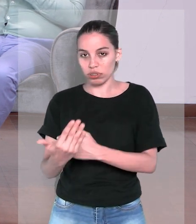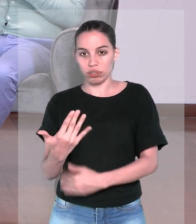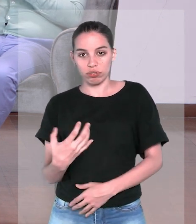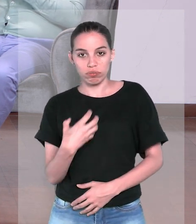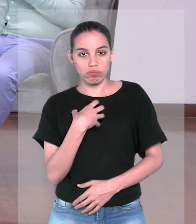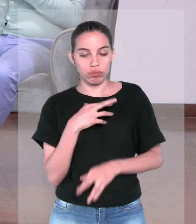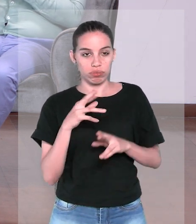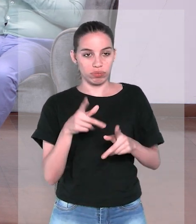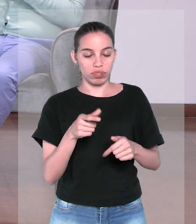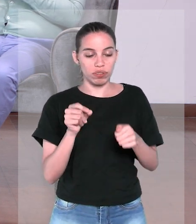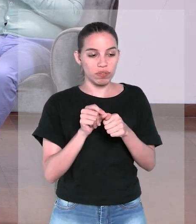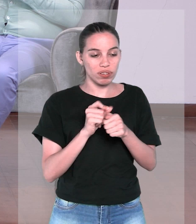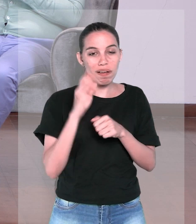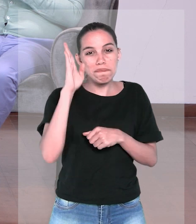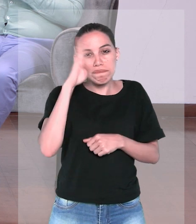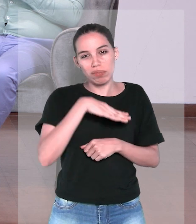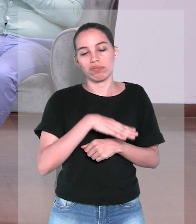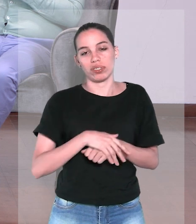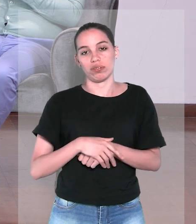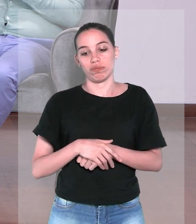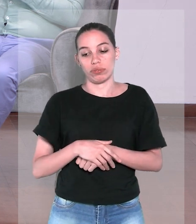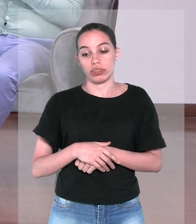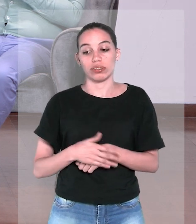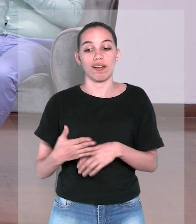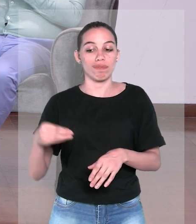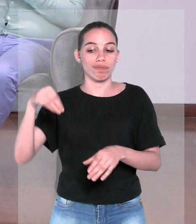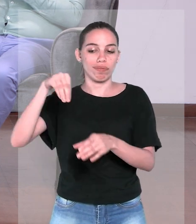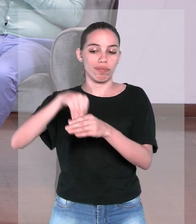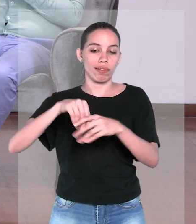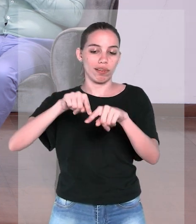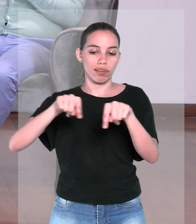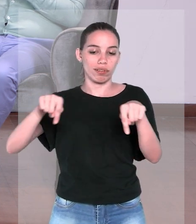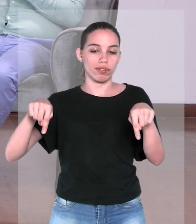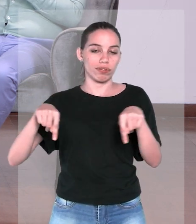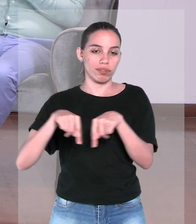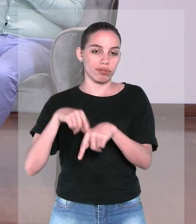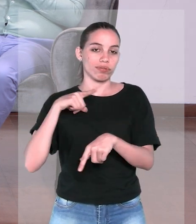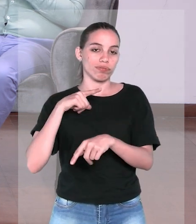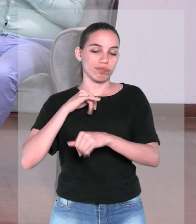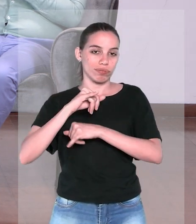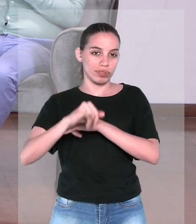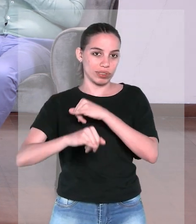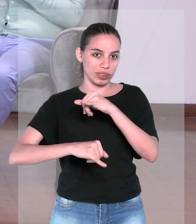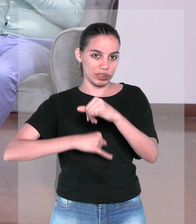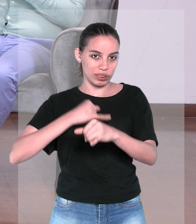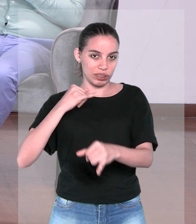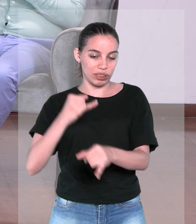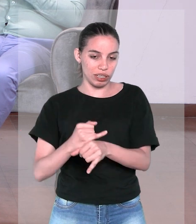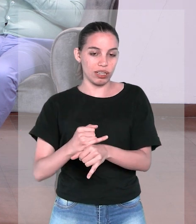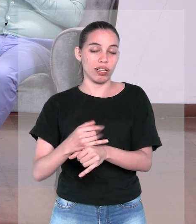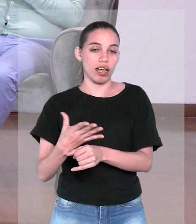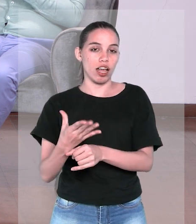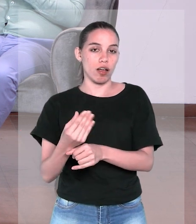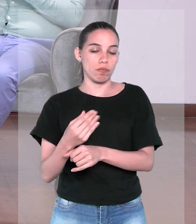novas estratégias de morte, novas estratégias de automutilação,